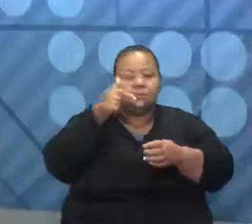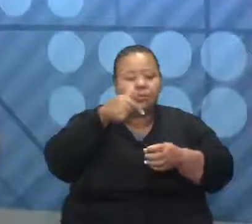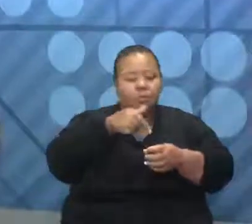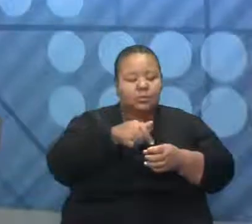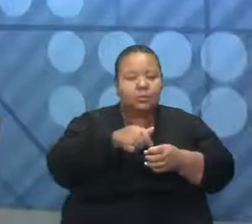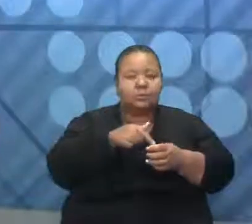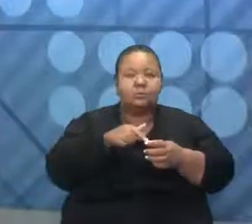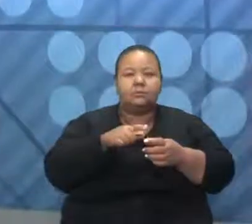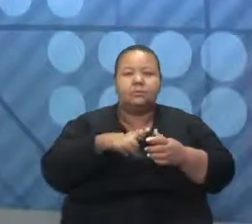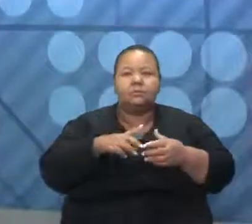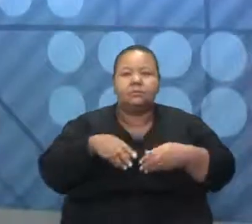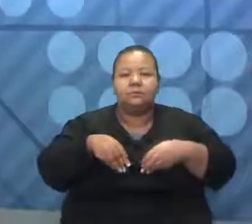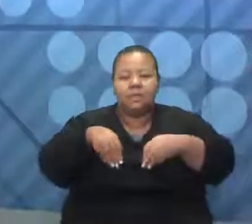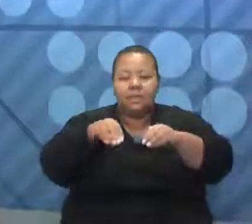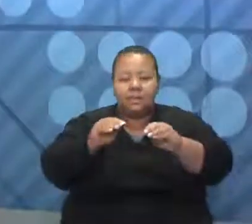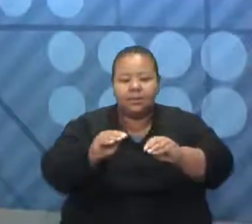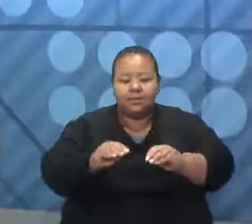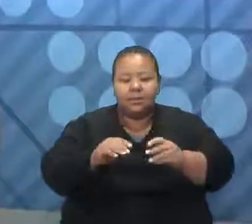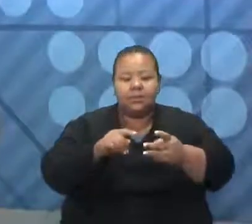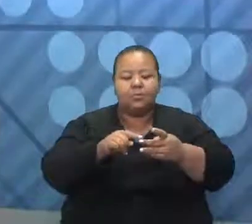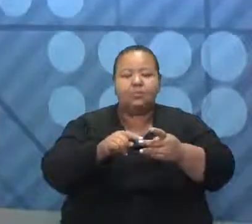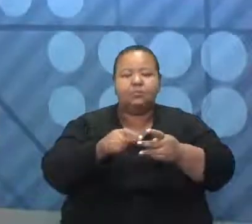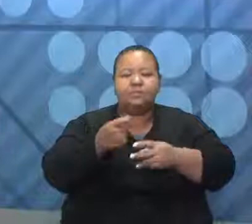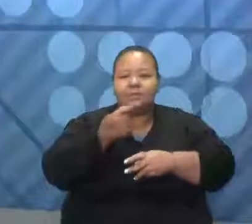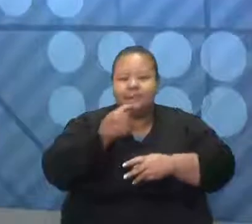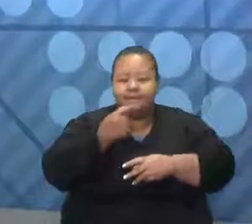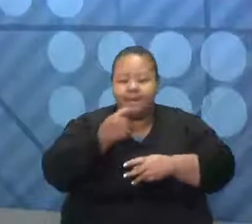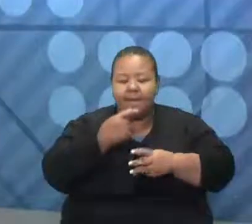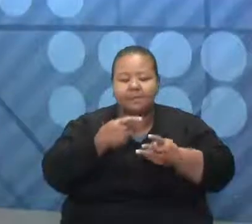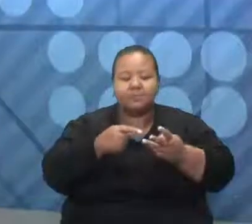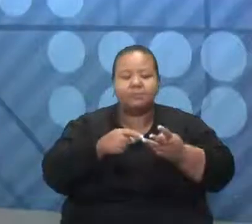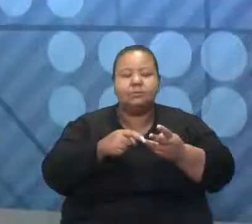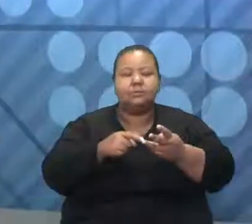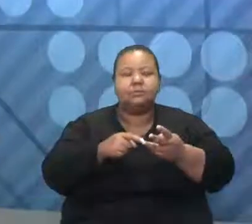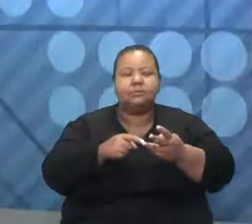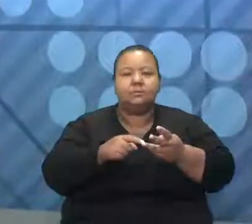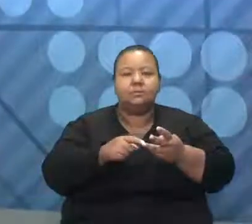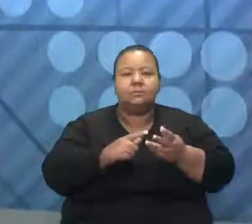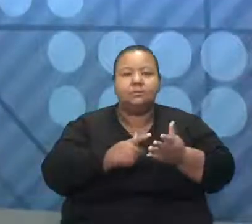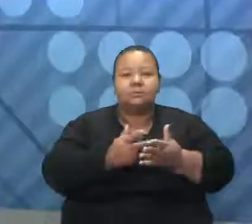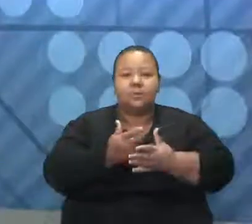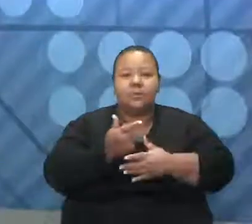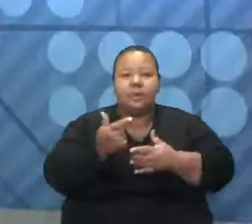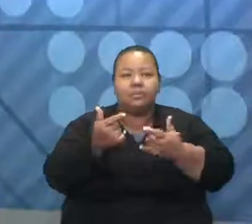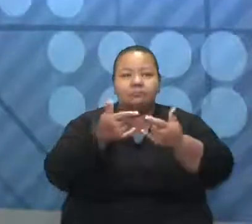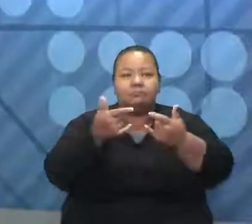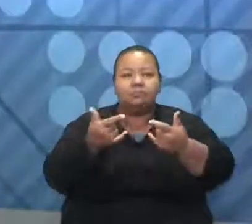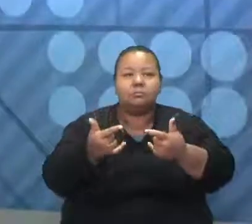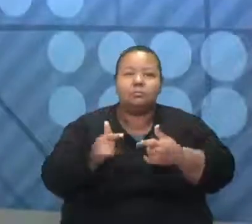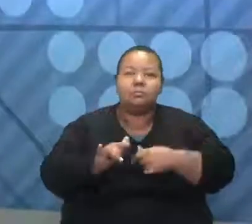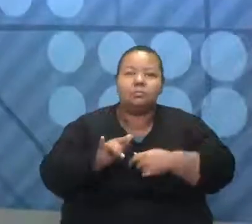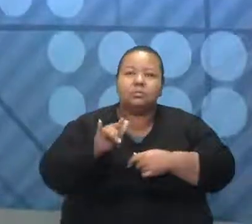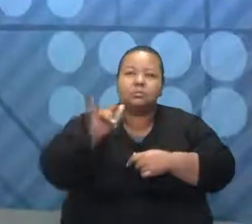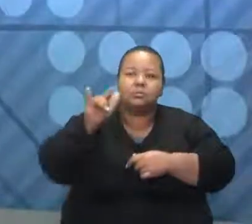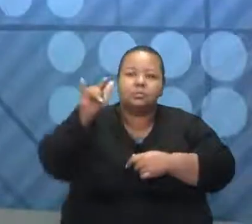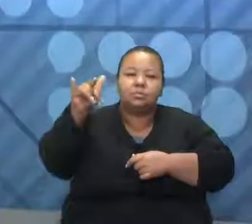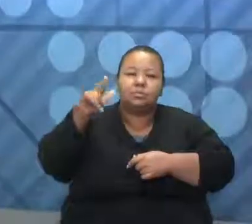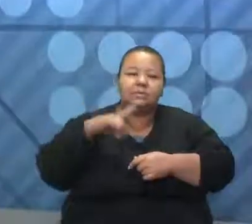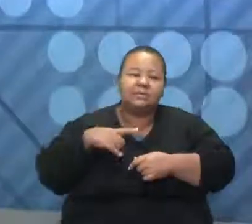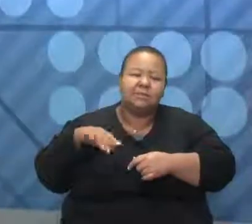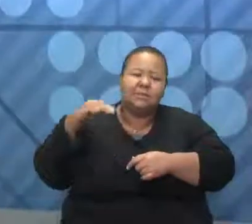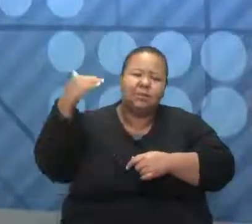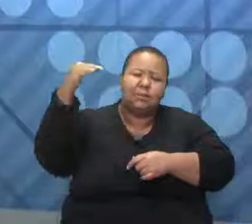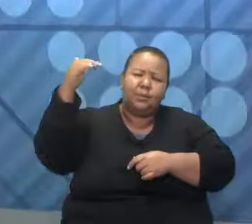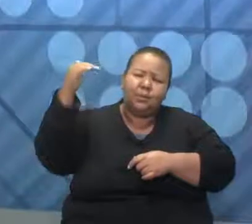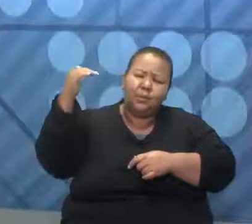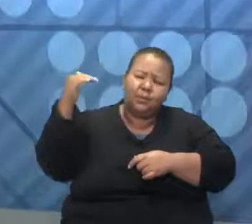que comprar lençol, tem que comprar remédio, tem que comprar passagens de avião. Então, seria uma lista infinita